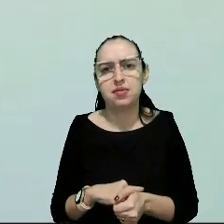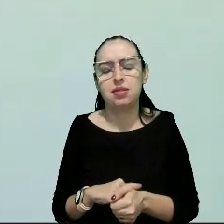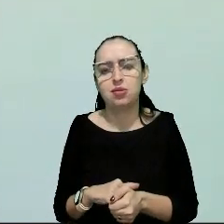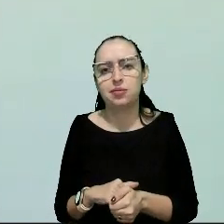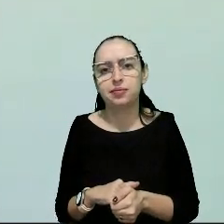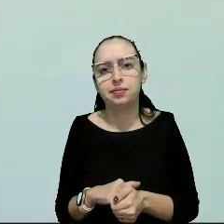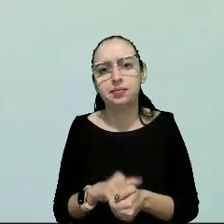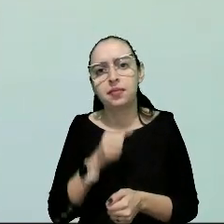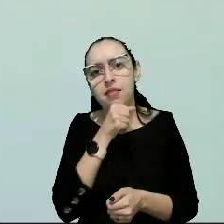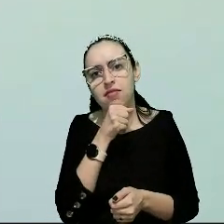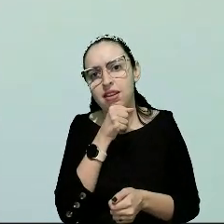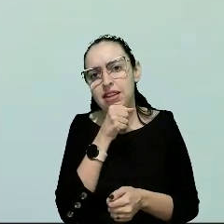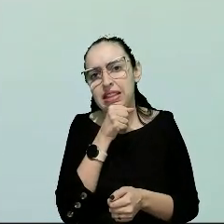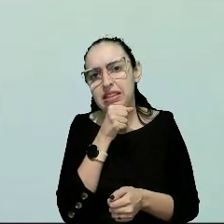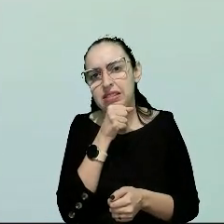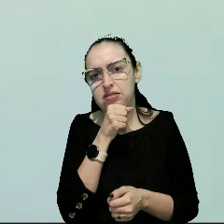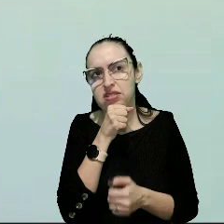velho